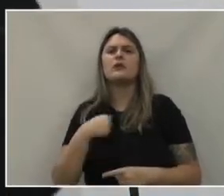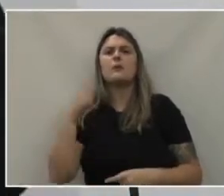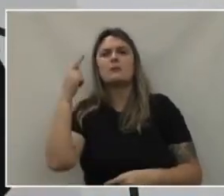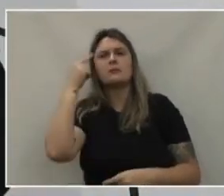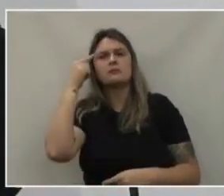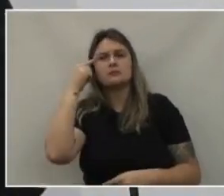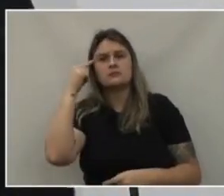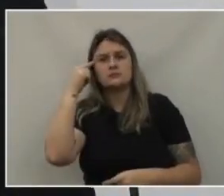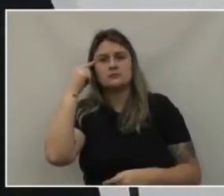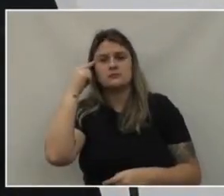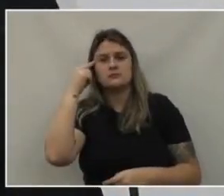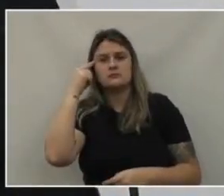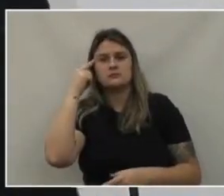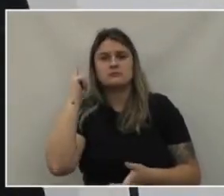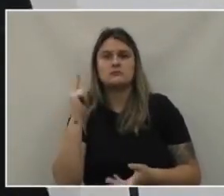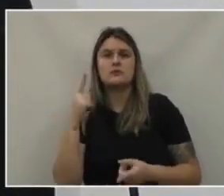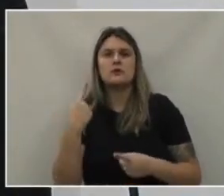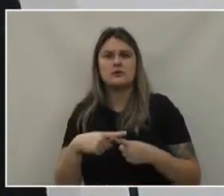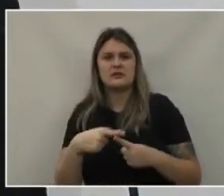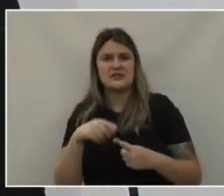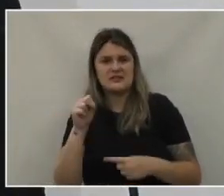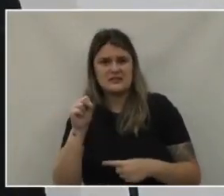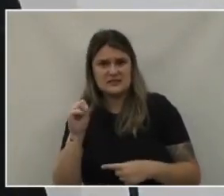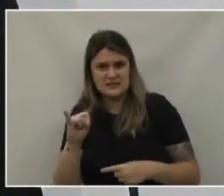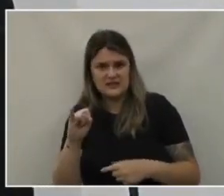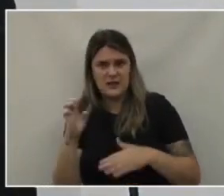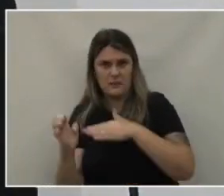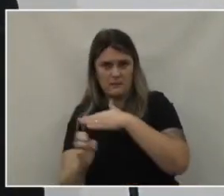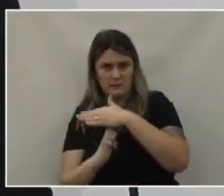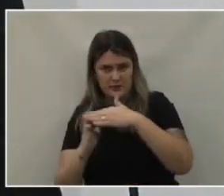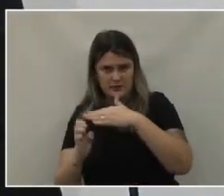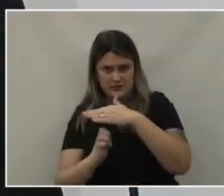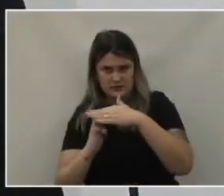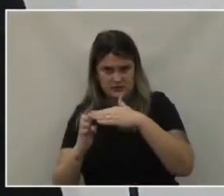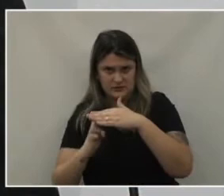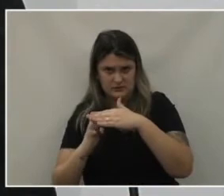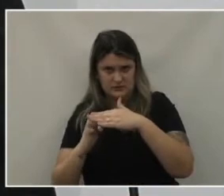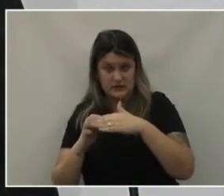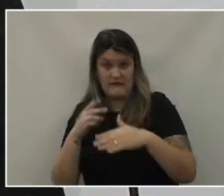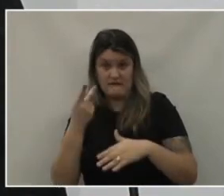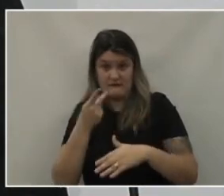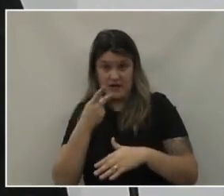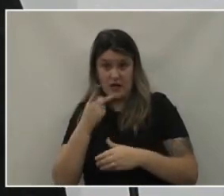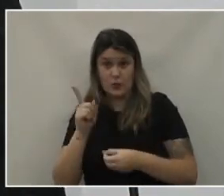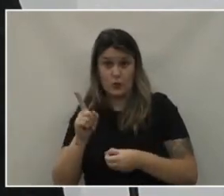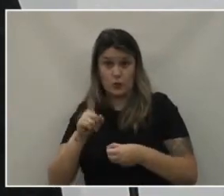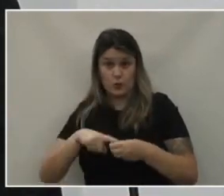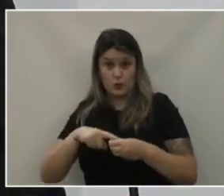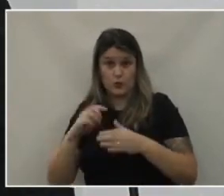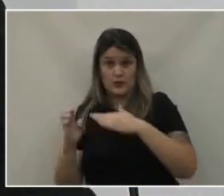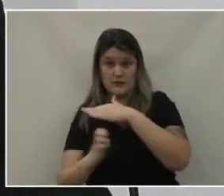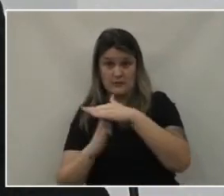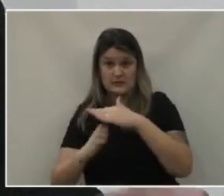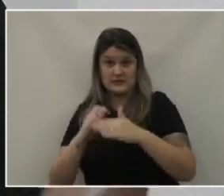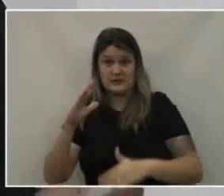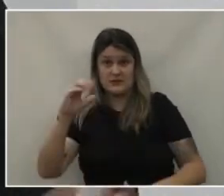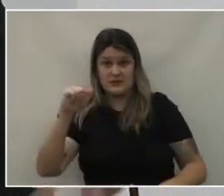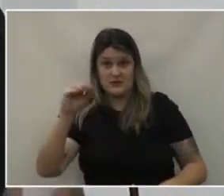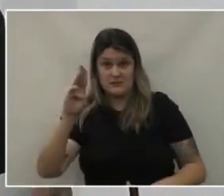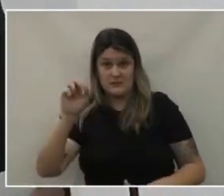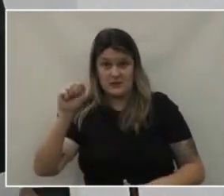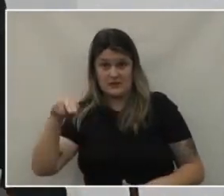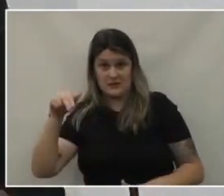isso? Porque se a empresa, aqui está escrito que o dono ali é a empresa Cabana,